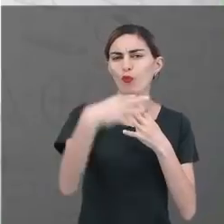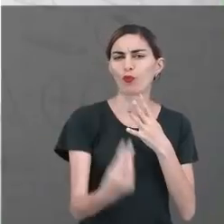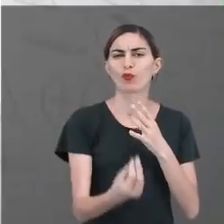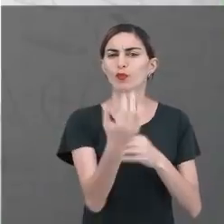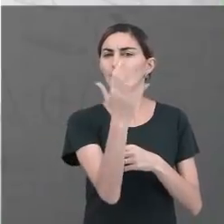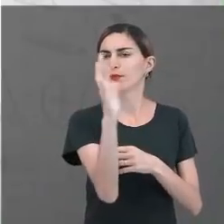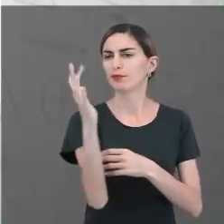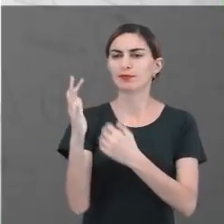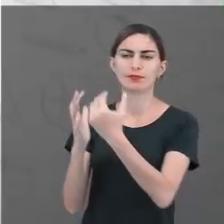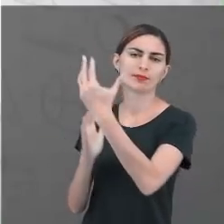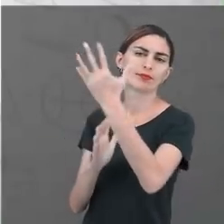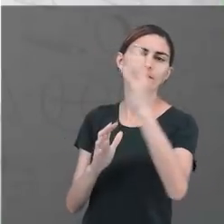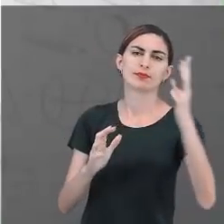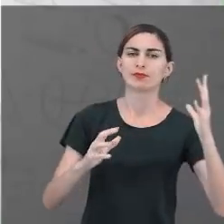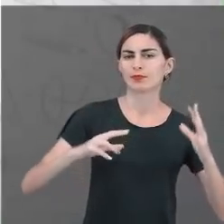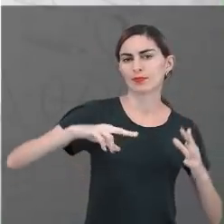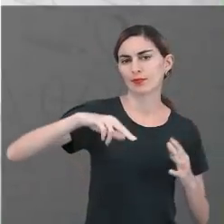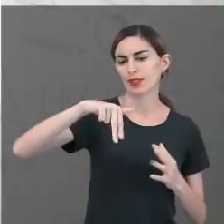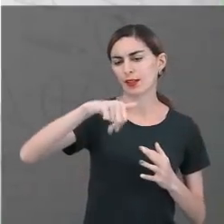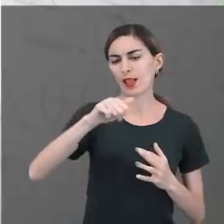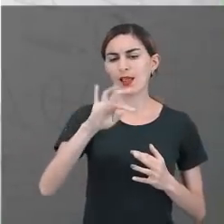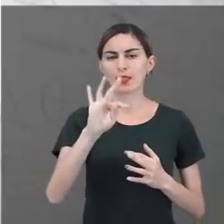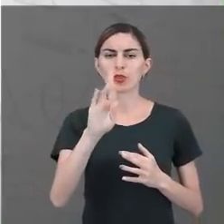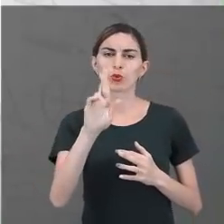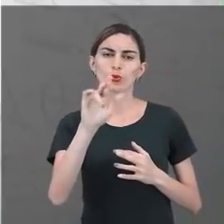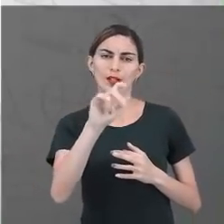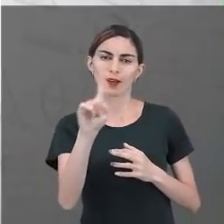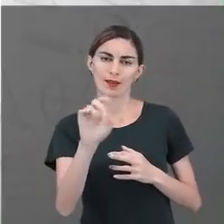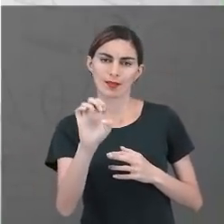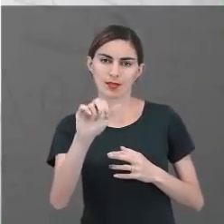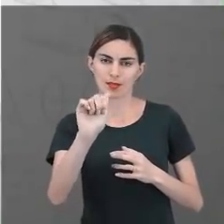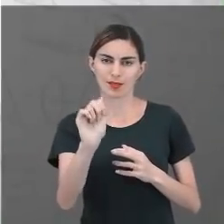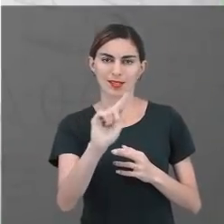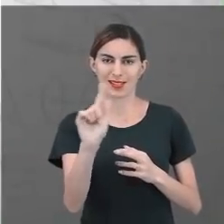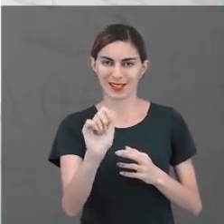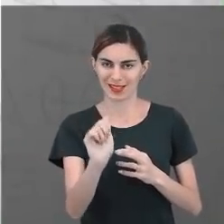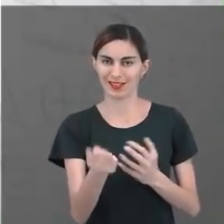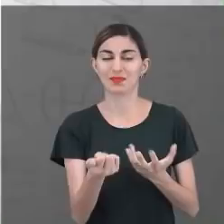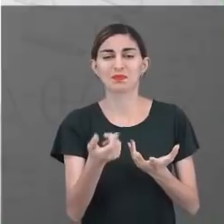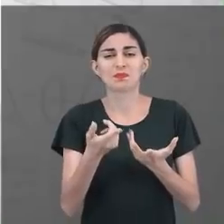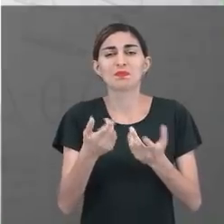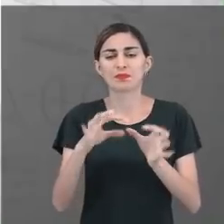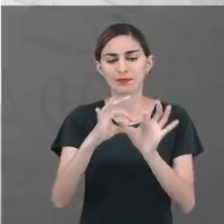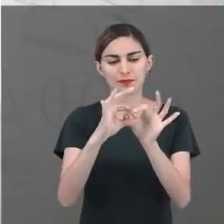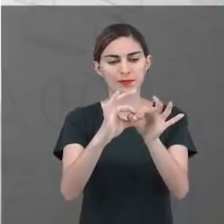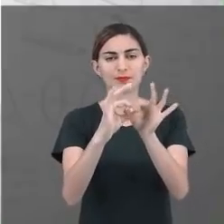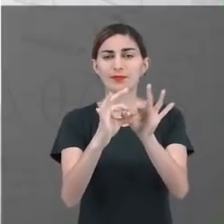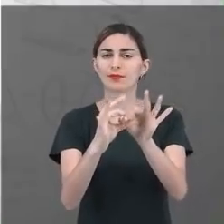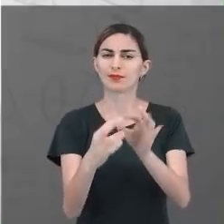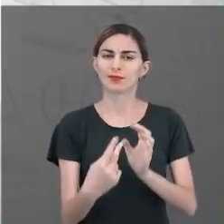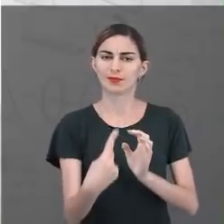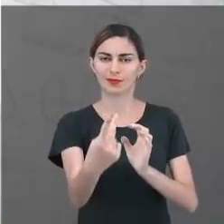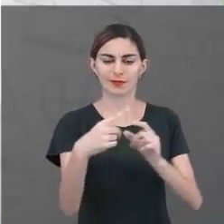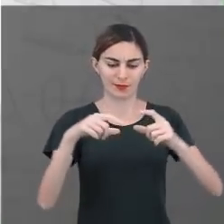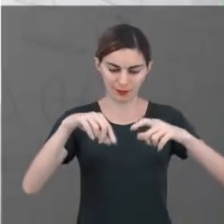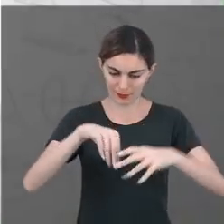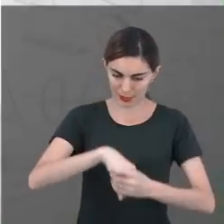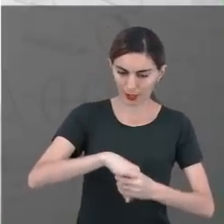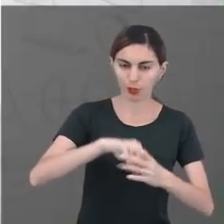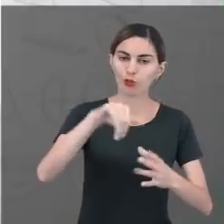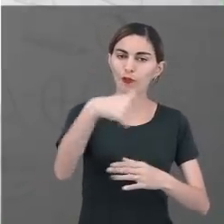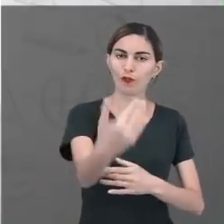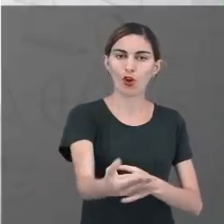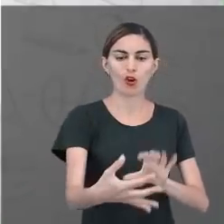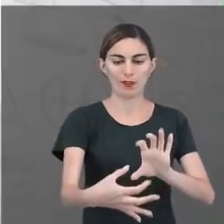folhagens, com muita natureza em volta. Então, o princípio utilizado aqui foi de integralizar